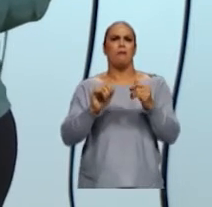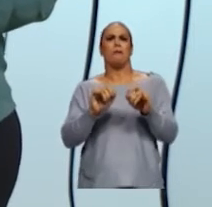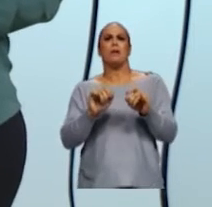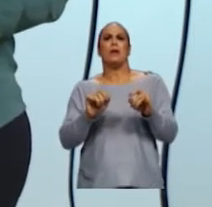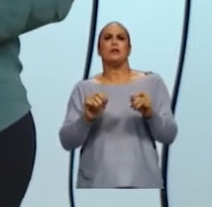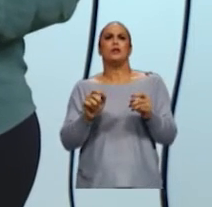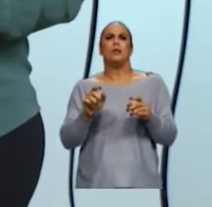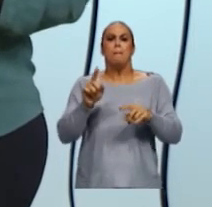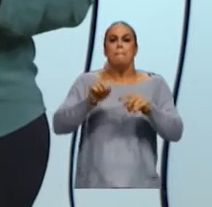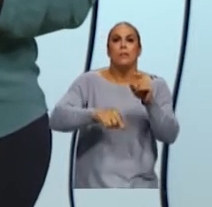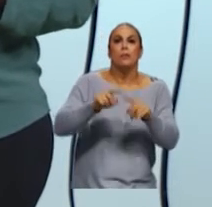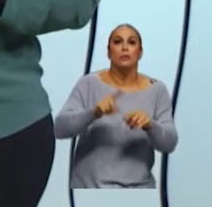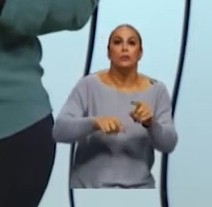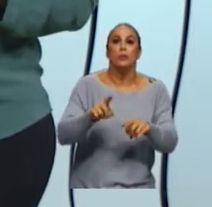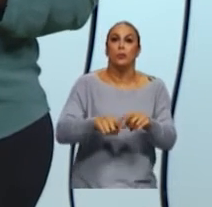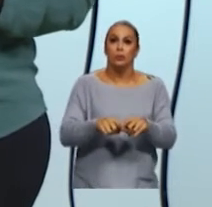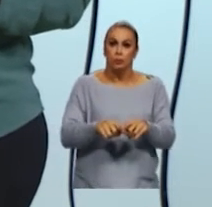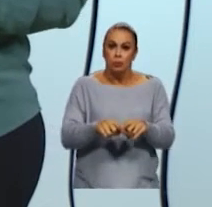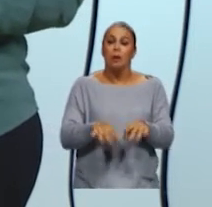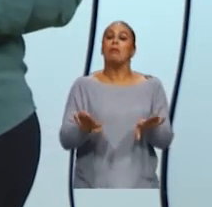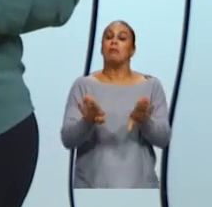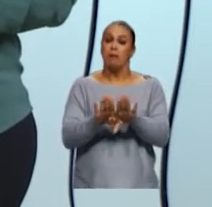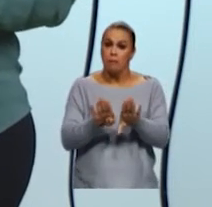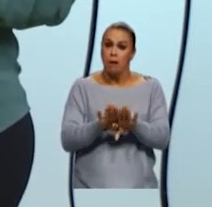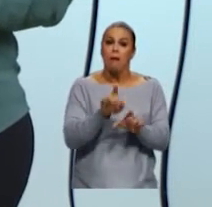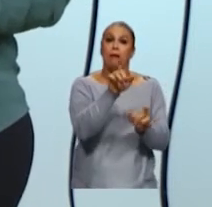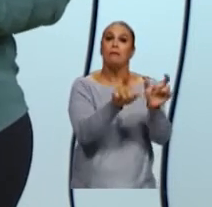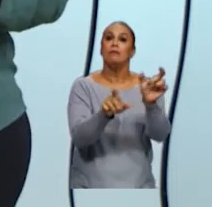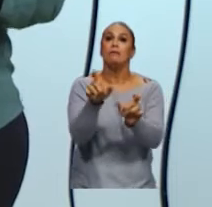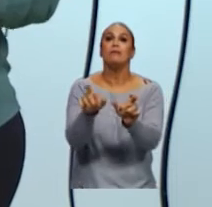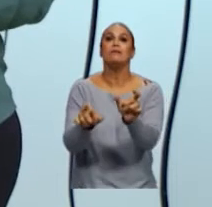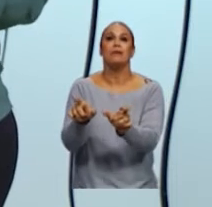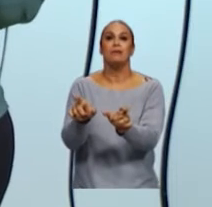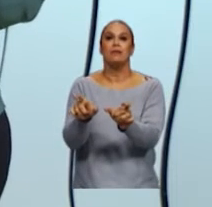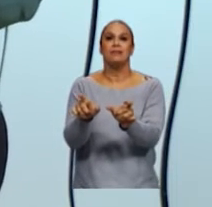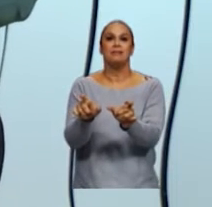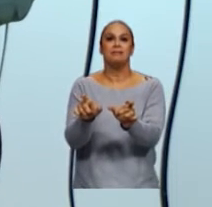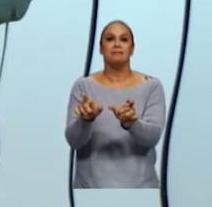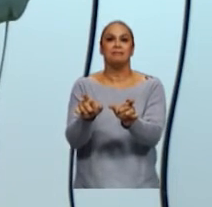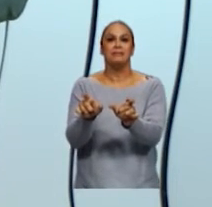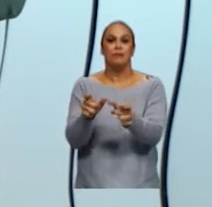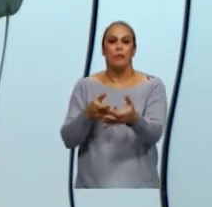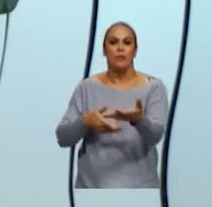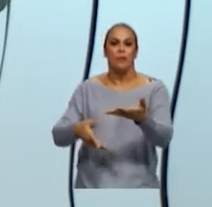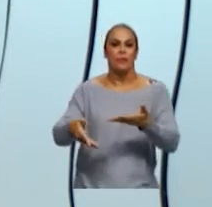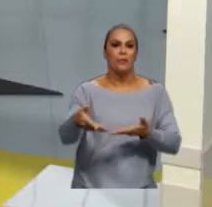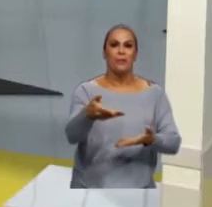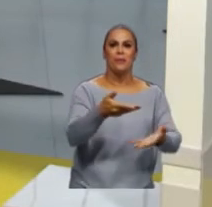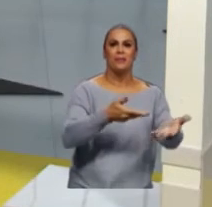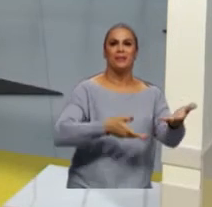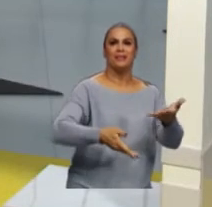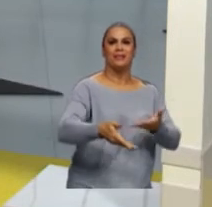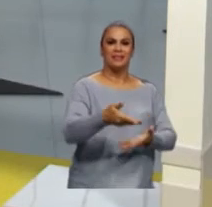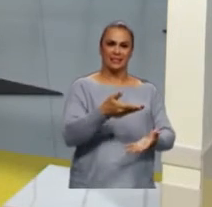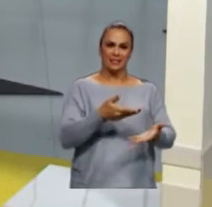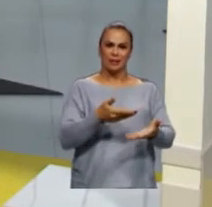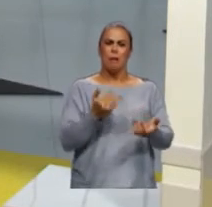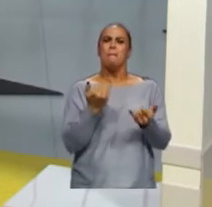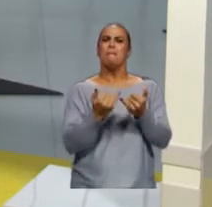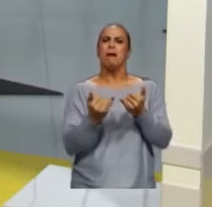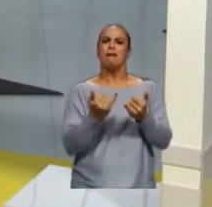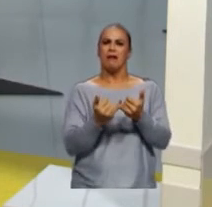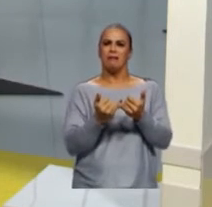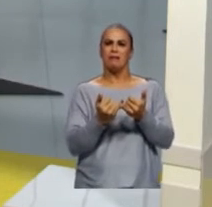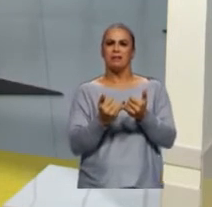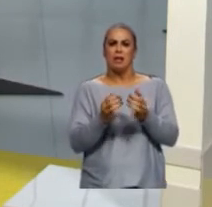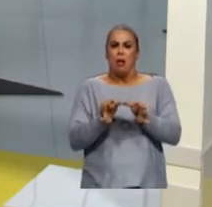de pessoas. Então, a gente tem essa ideia de que houve uma redução das distâncias. Você se lembra?